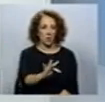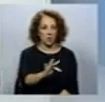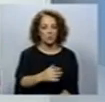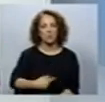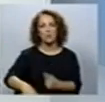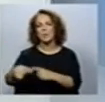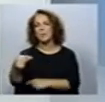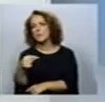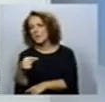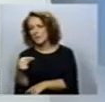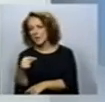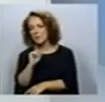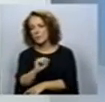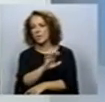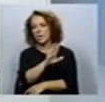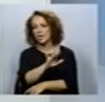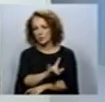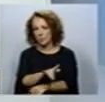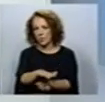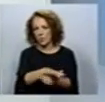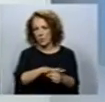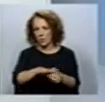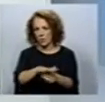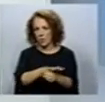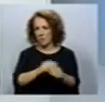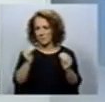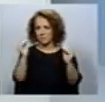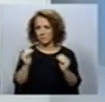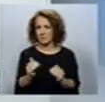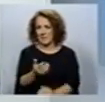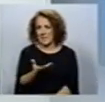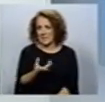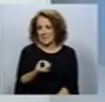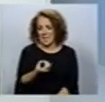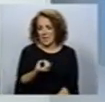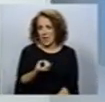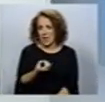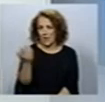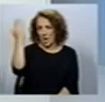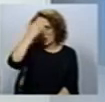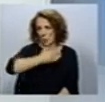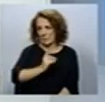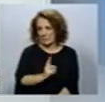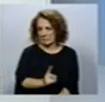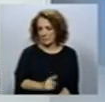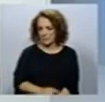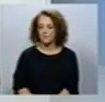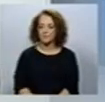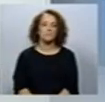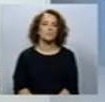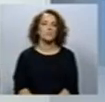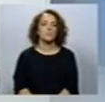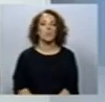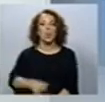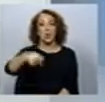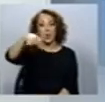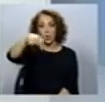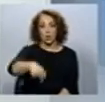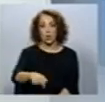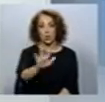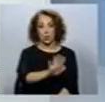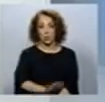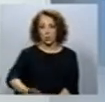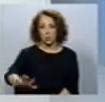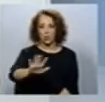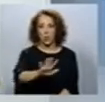e as mínimas, para que Lisboa não desceu mais do que 19 graus Celsius durante a noite. Quanto à região sul, aqui um